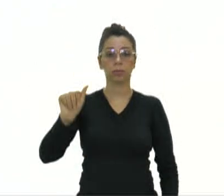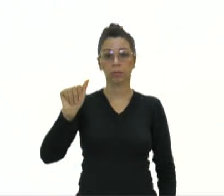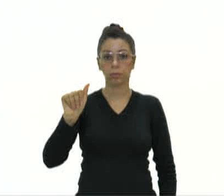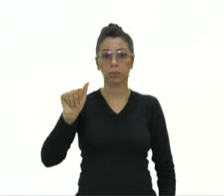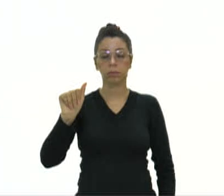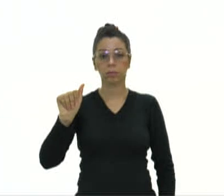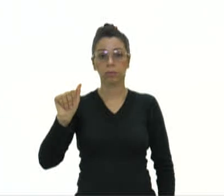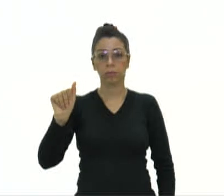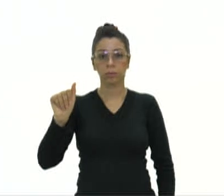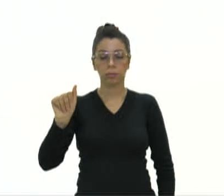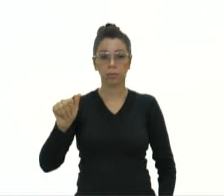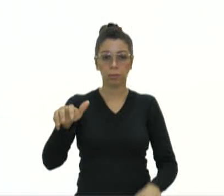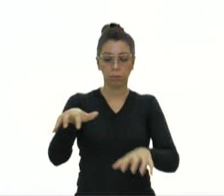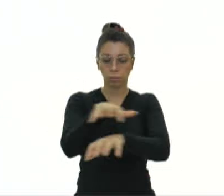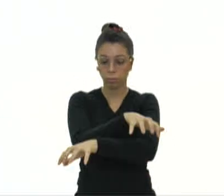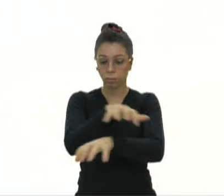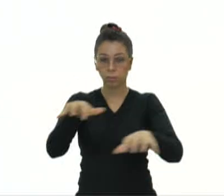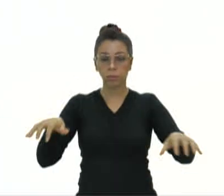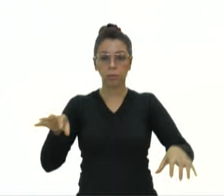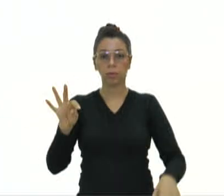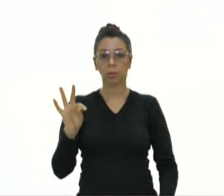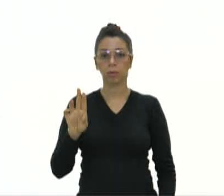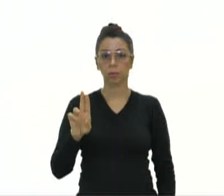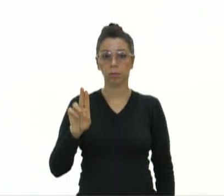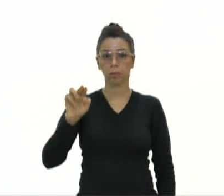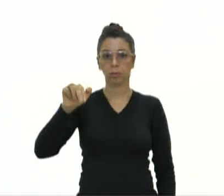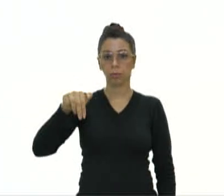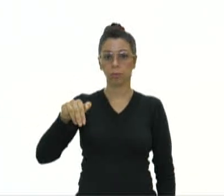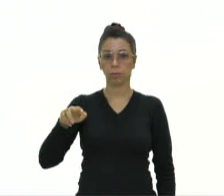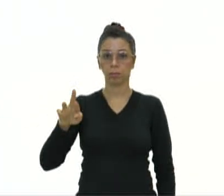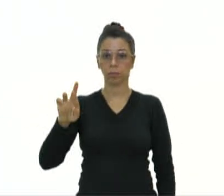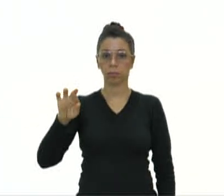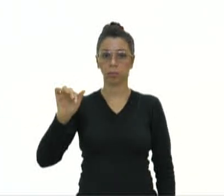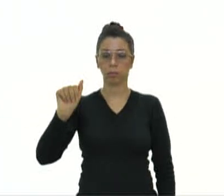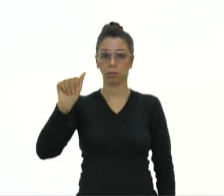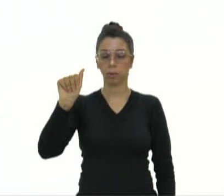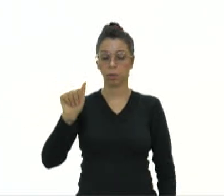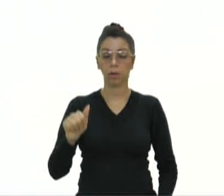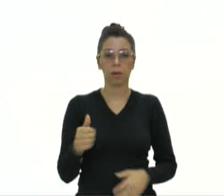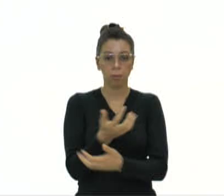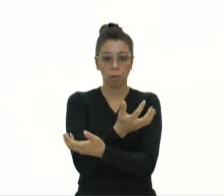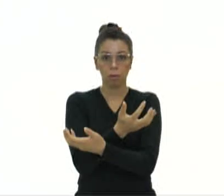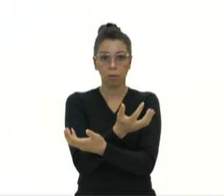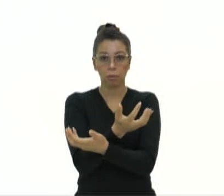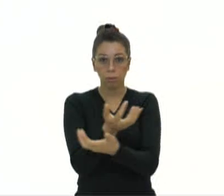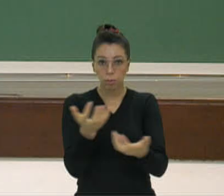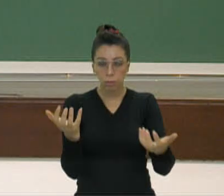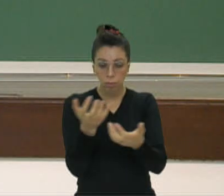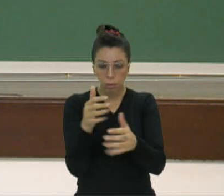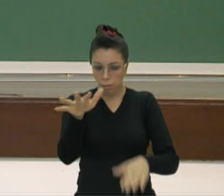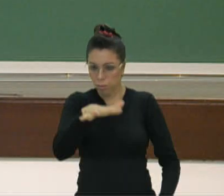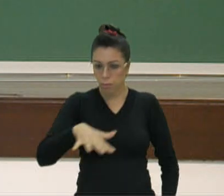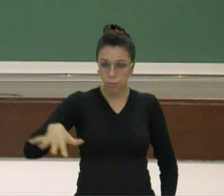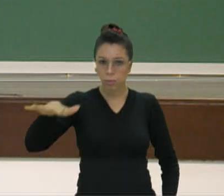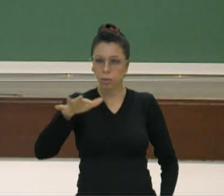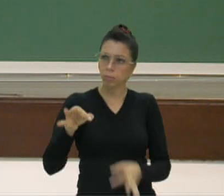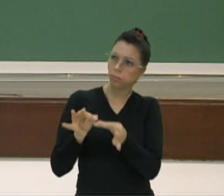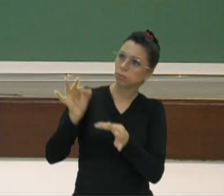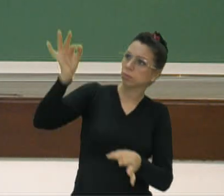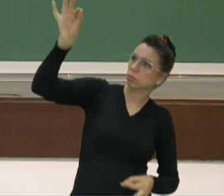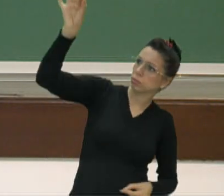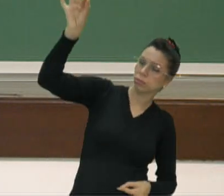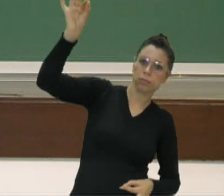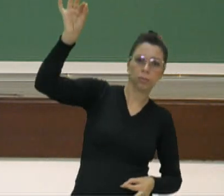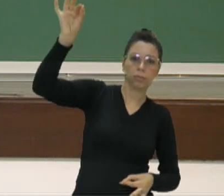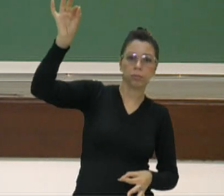fala que o bioma da tundra foi o bioma mais devastado no mundo. Na região, a tundra, se você observar, está numa área alta.